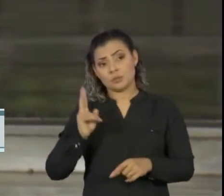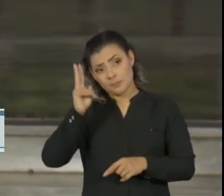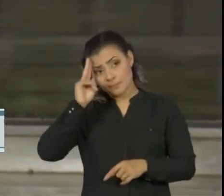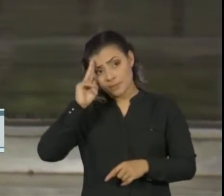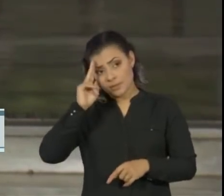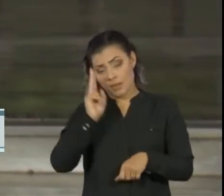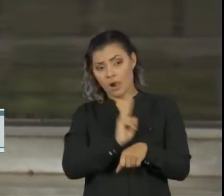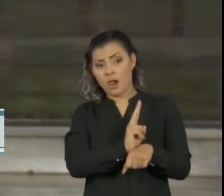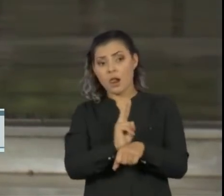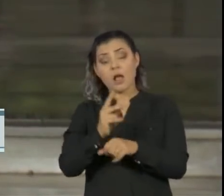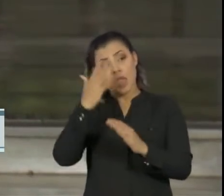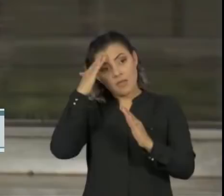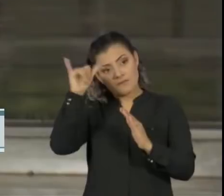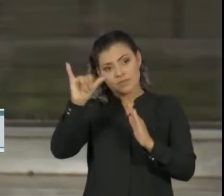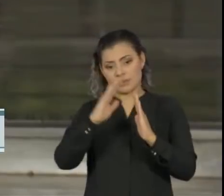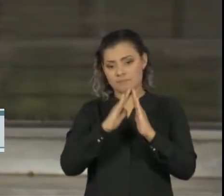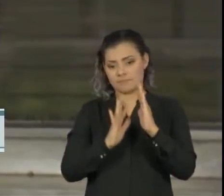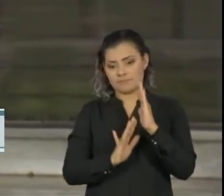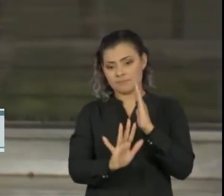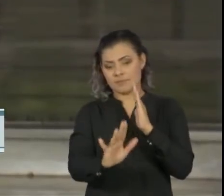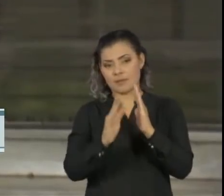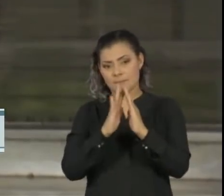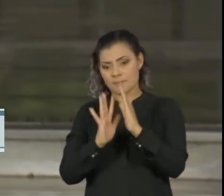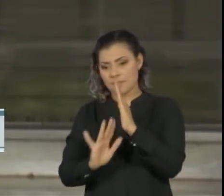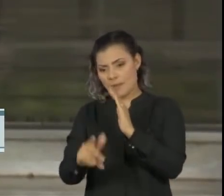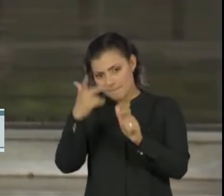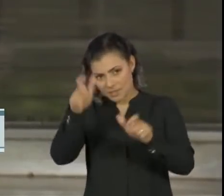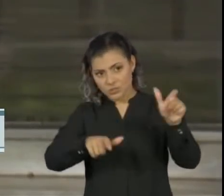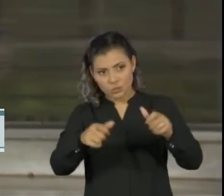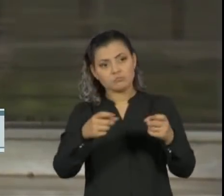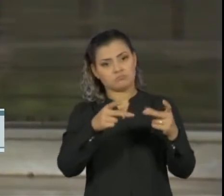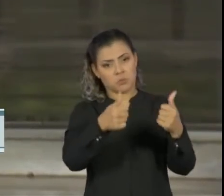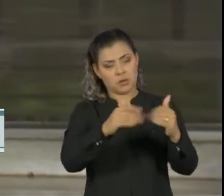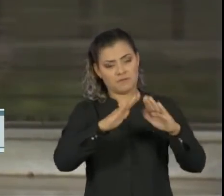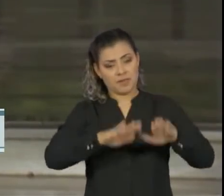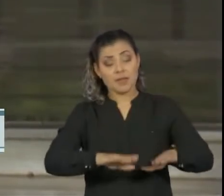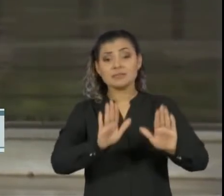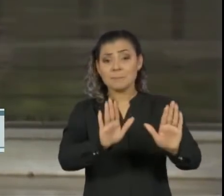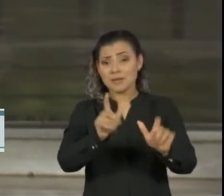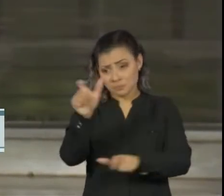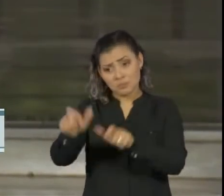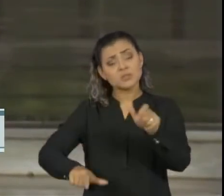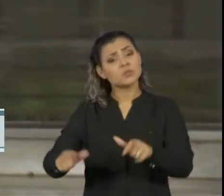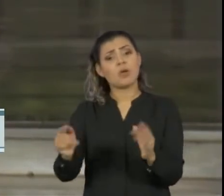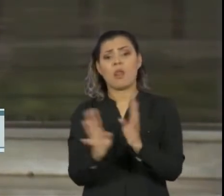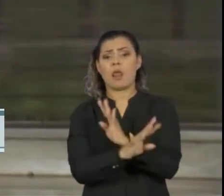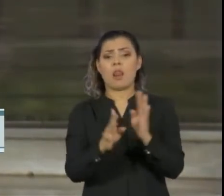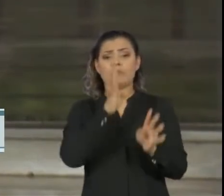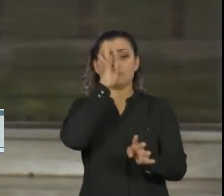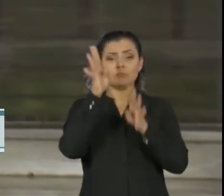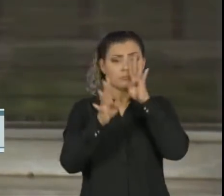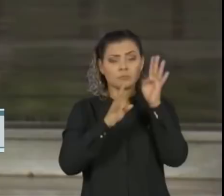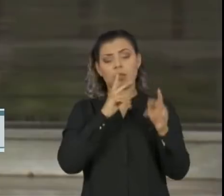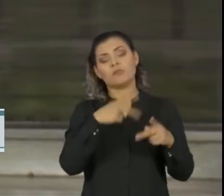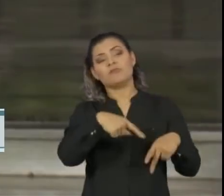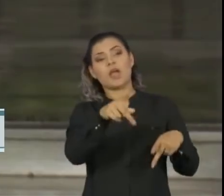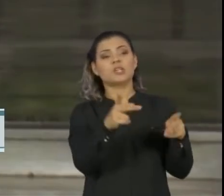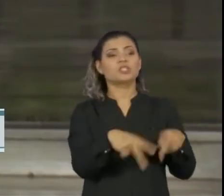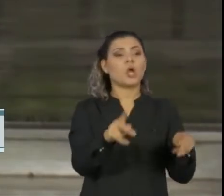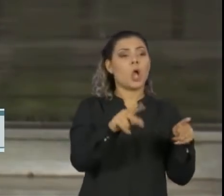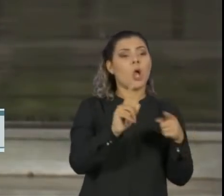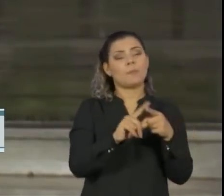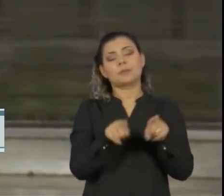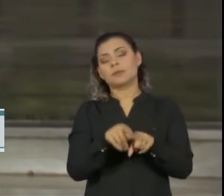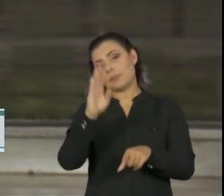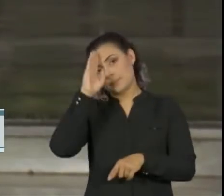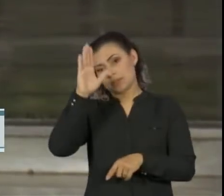esteja evitando sair para a rua, apesar da reabertura do comércio, a gente sabe que muitas pessoas vêm se aglomerando para tentar ir ao shopping ou nos